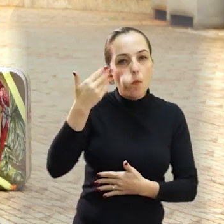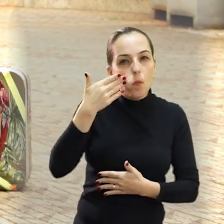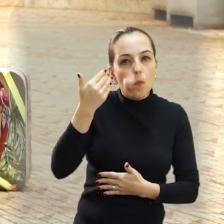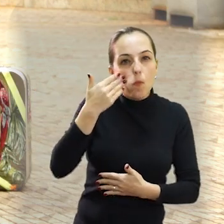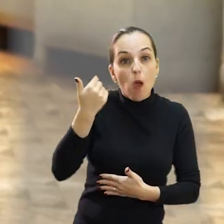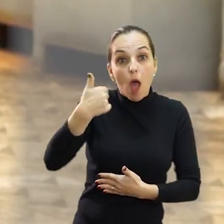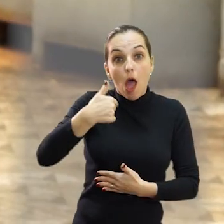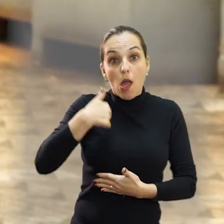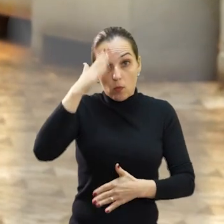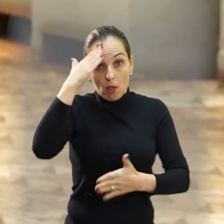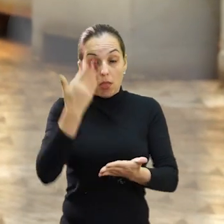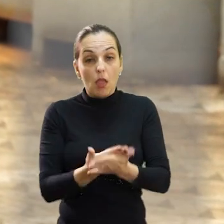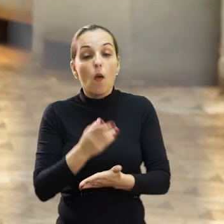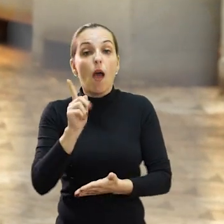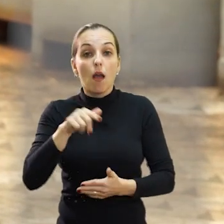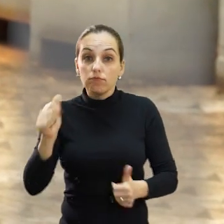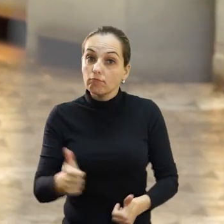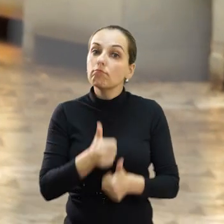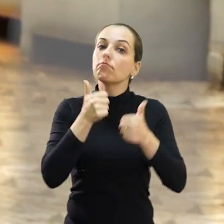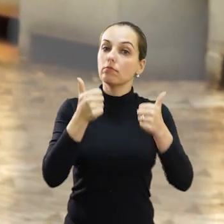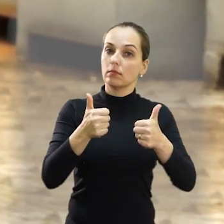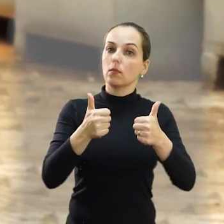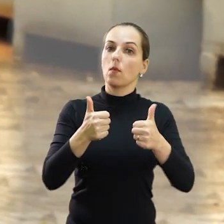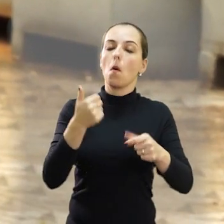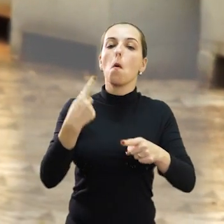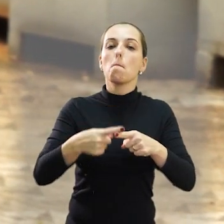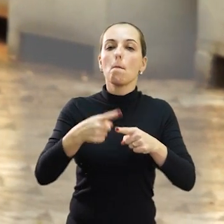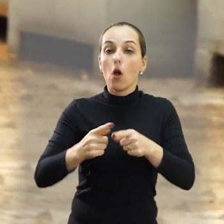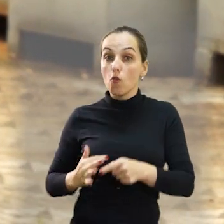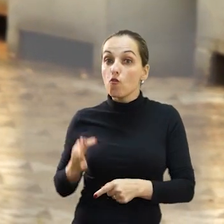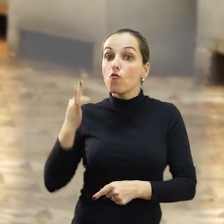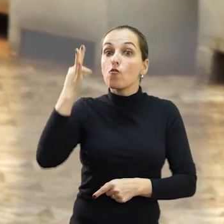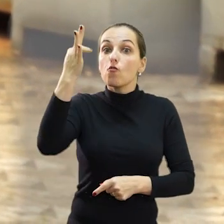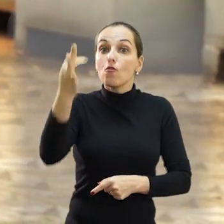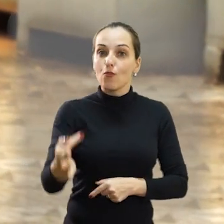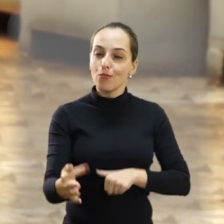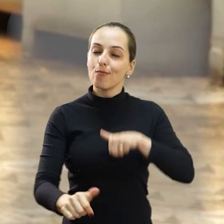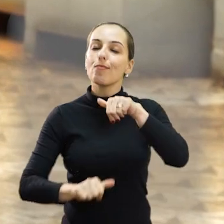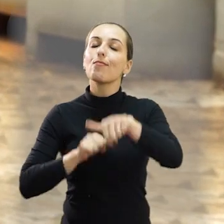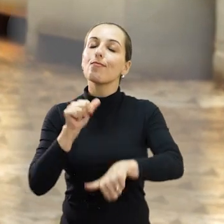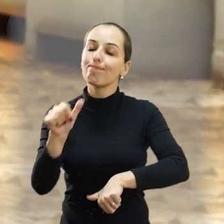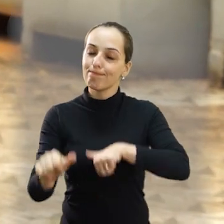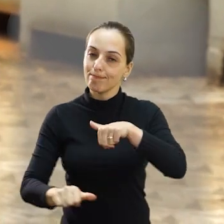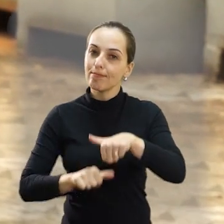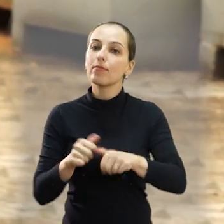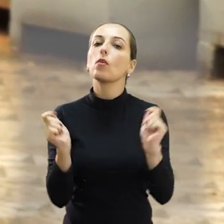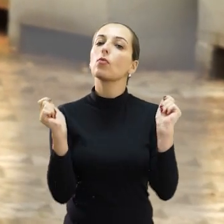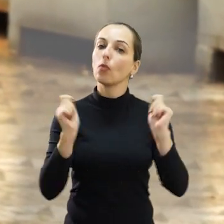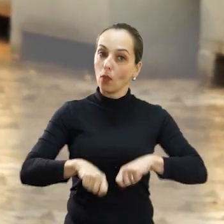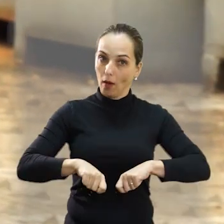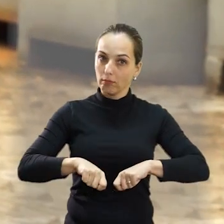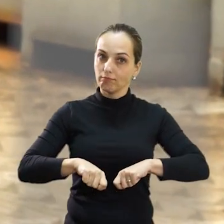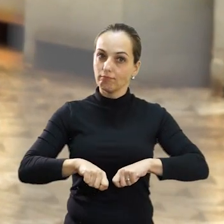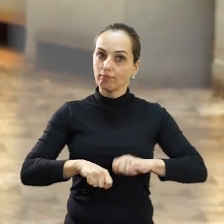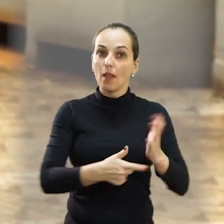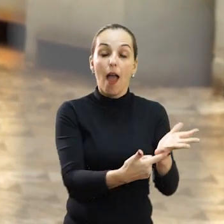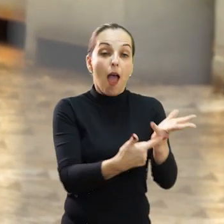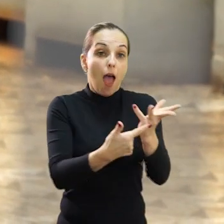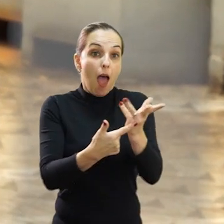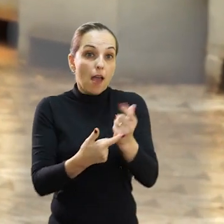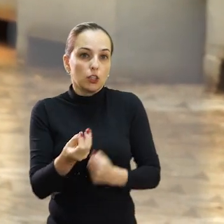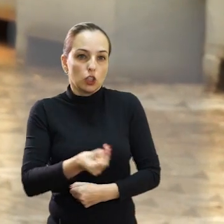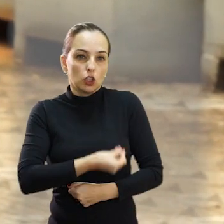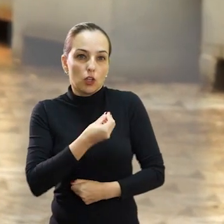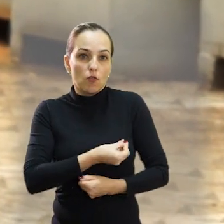musicais, colocar a criança em contato com a arte, eu acredito que teríamos muito